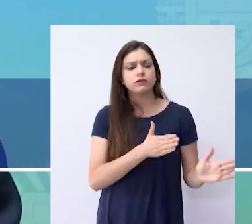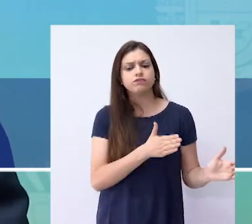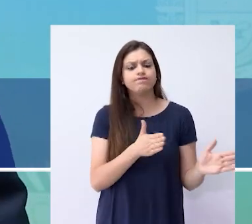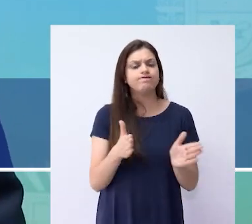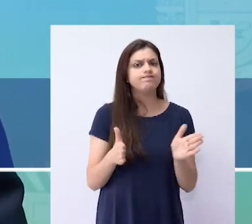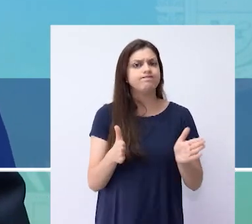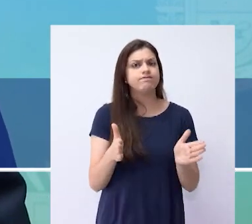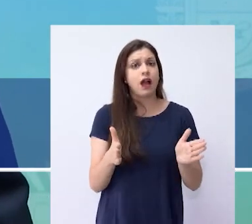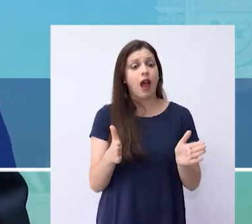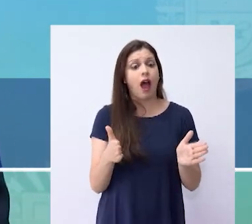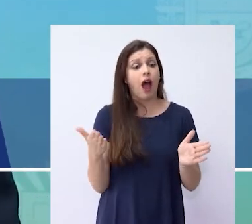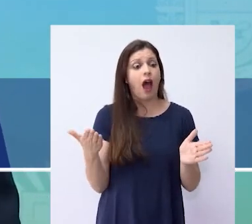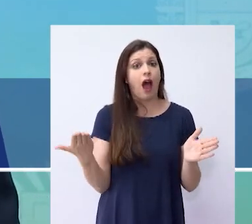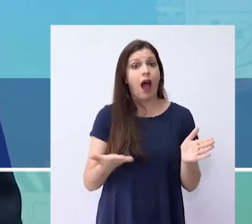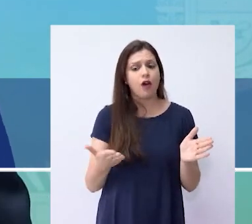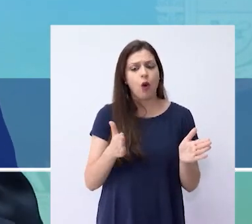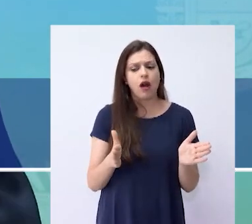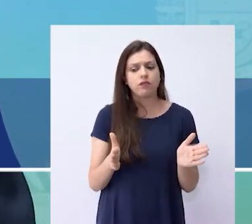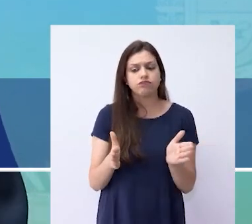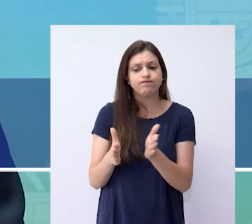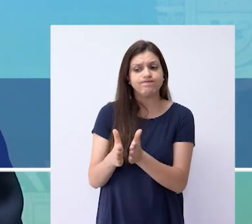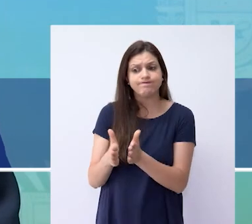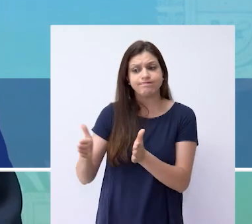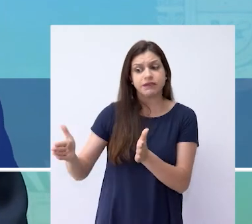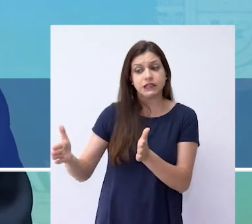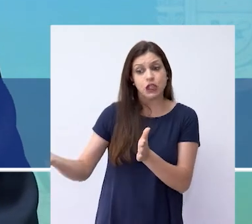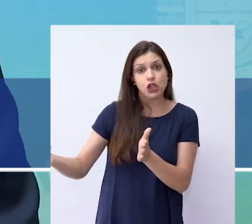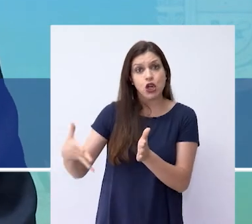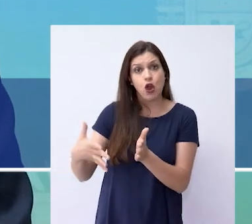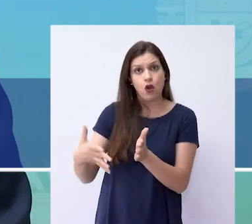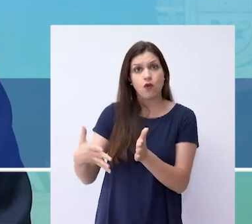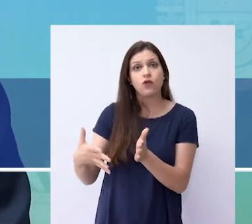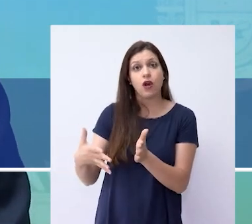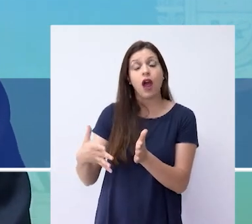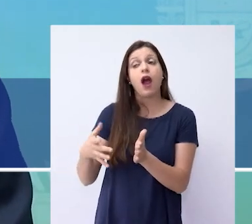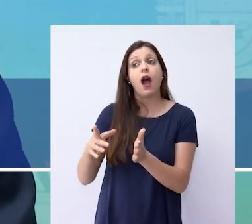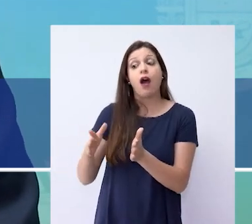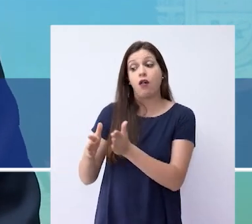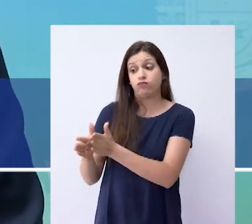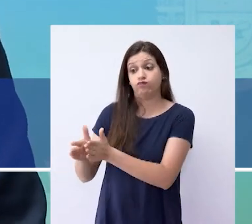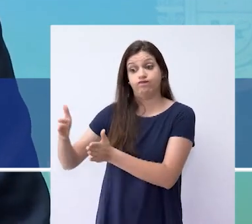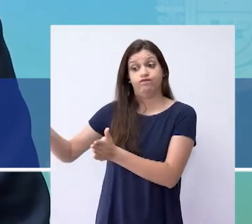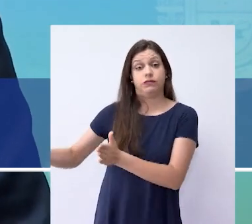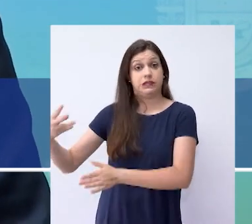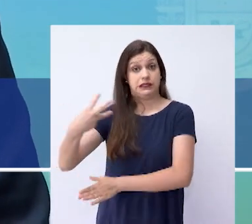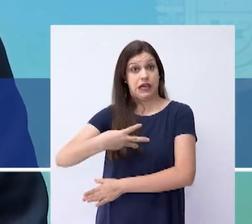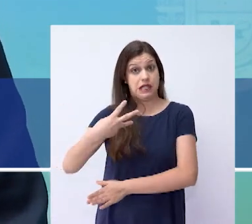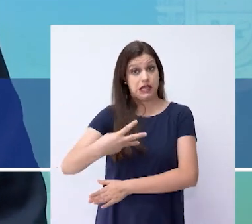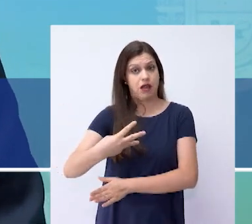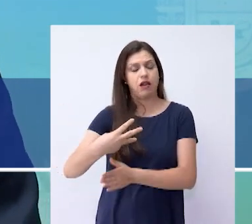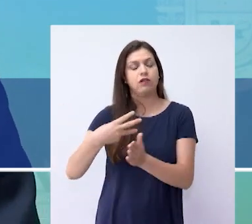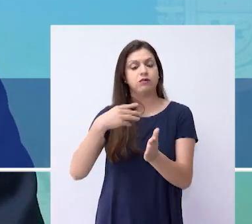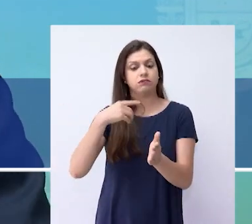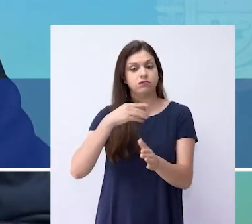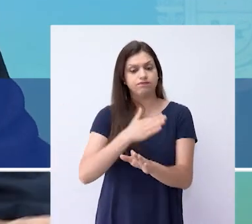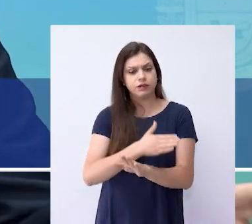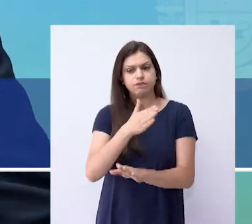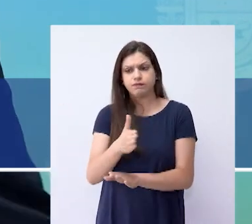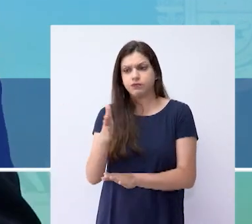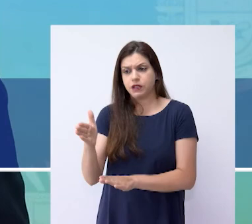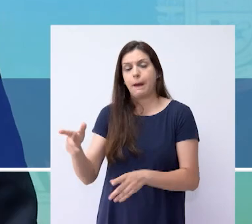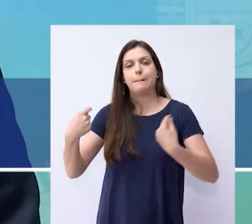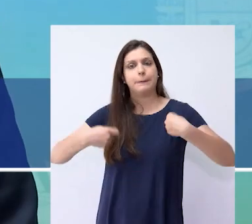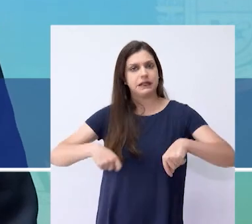etapa. E a segunda etapa está ainda em elaboração. E a terceira etapa é exatamente ter